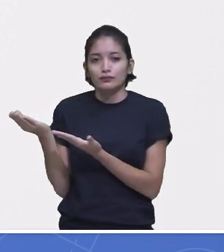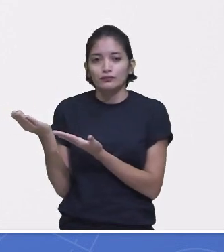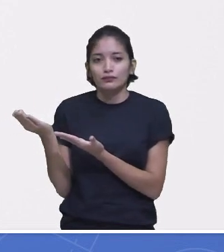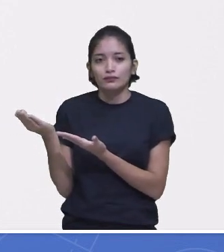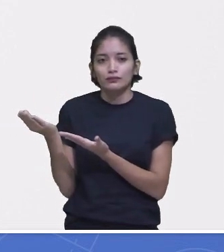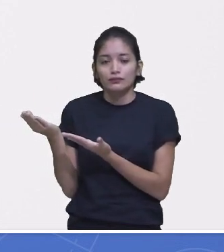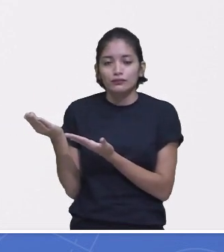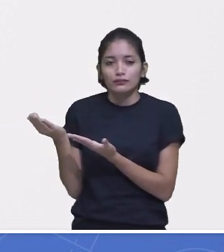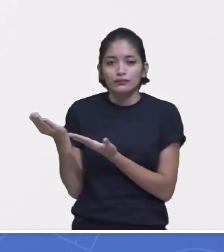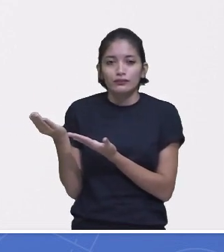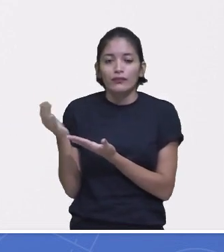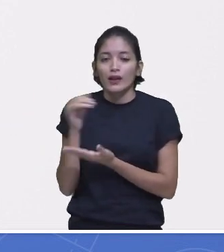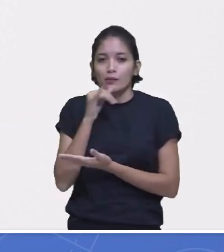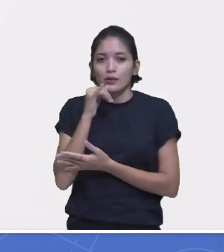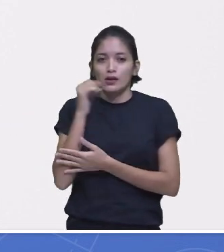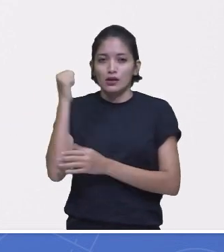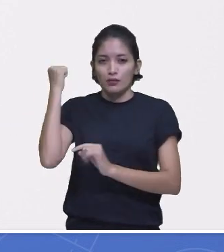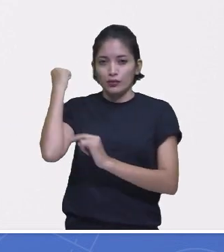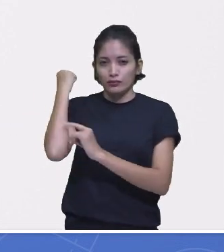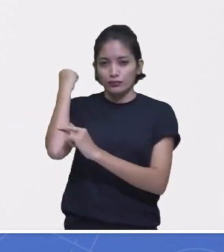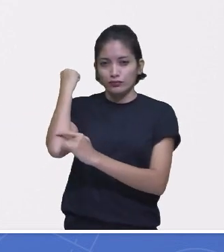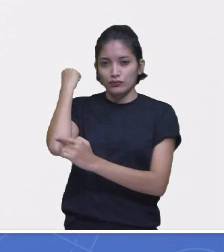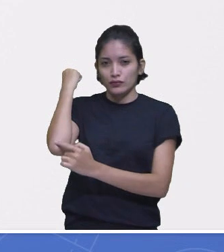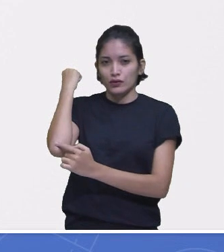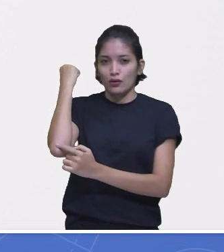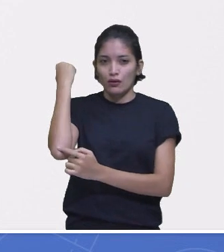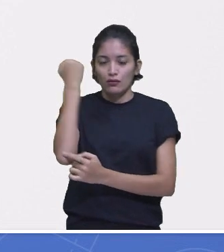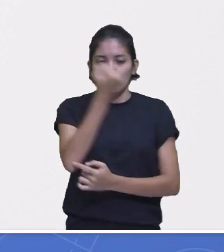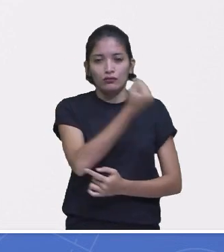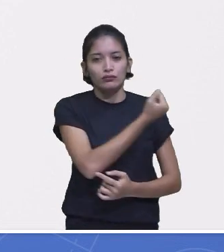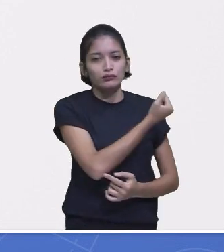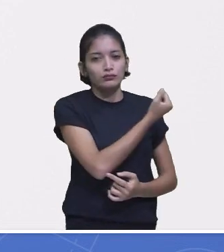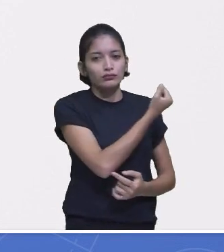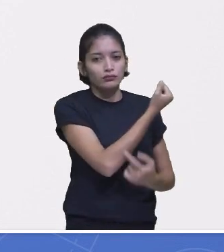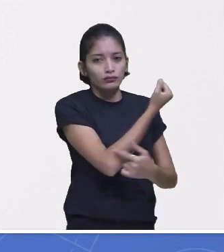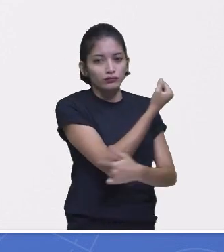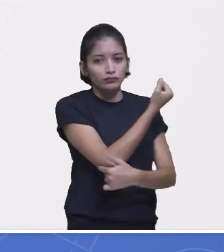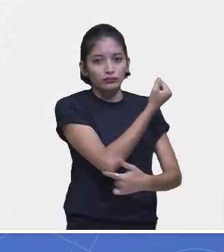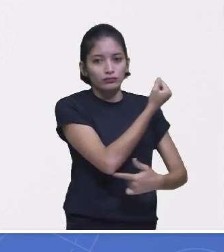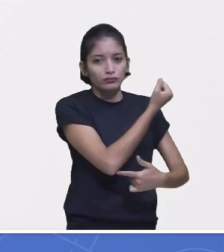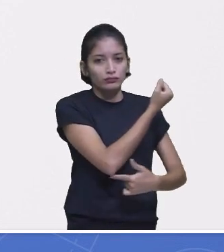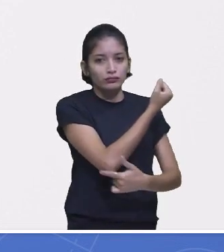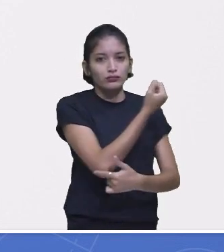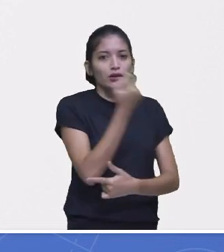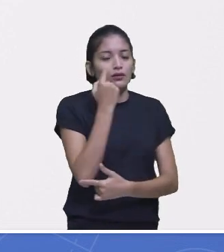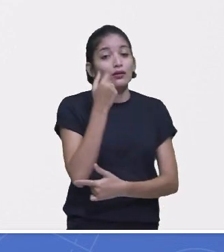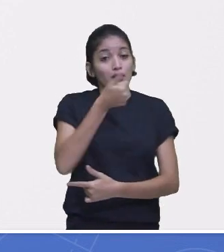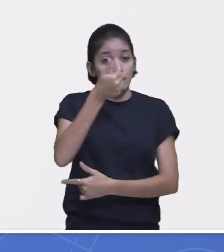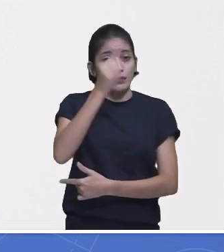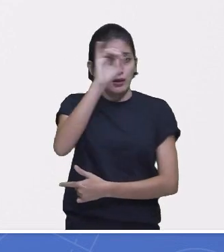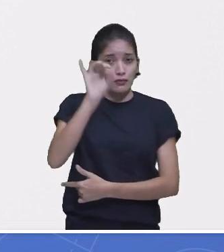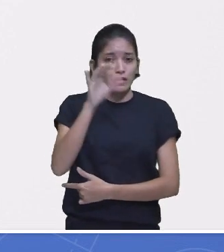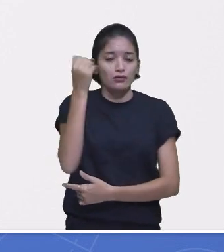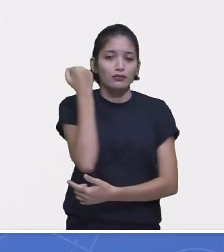Olha só, é como se o cotovelo aqui estivesse dobrado nessa imagem aqui, ó. Tá?